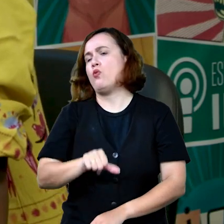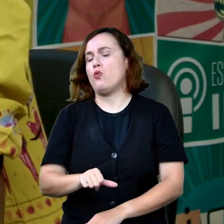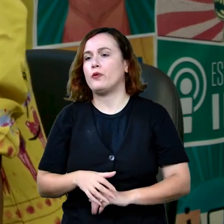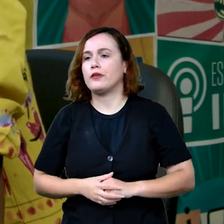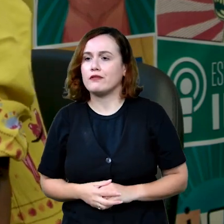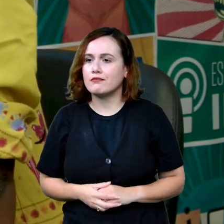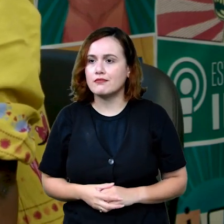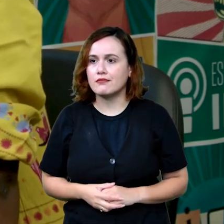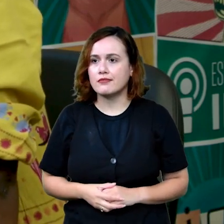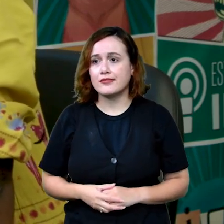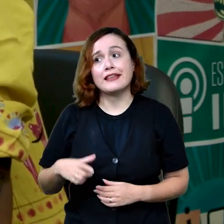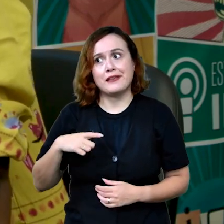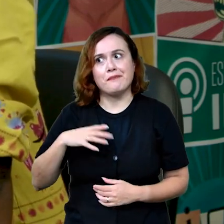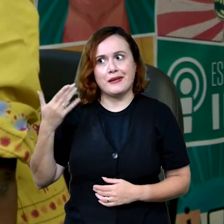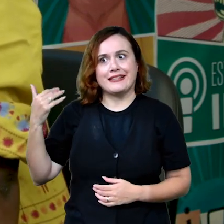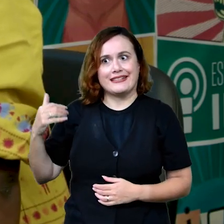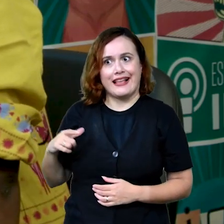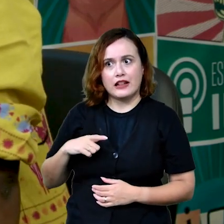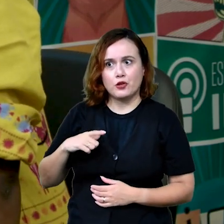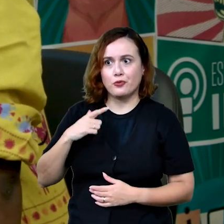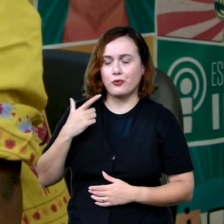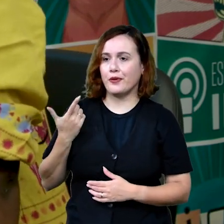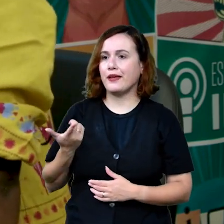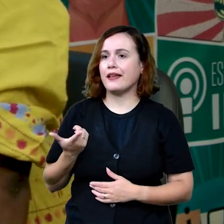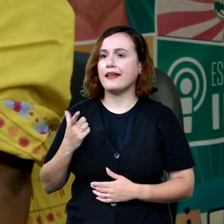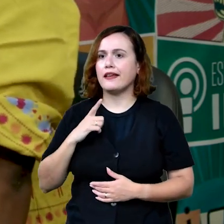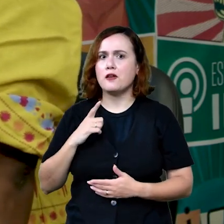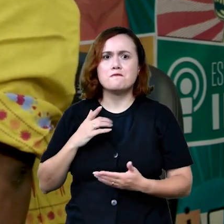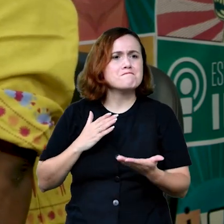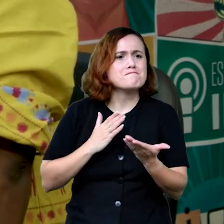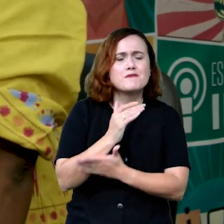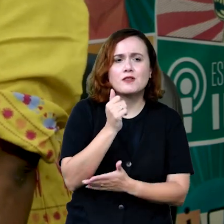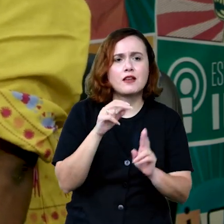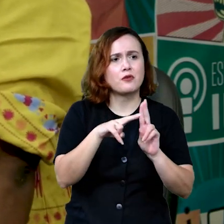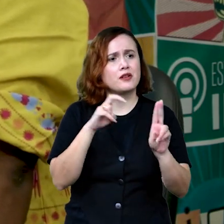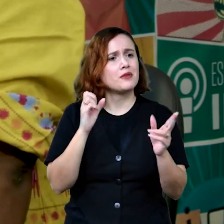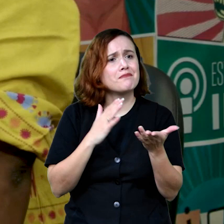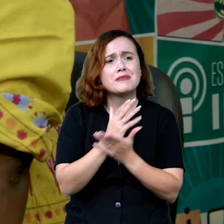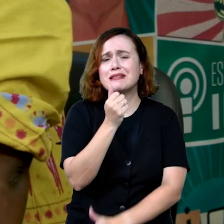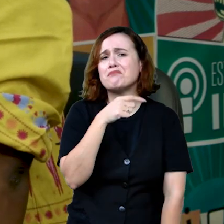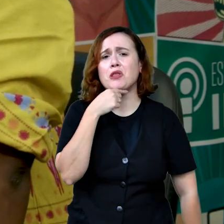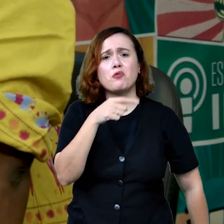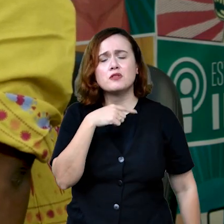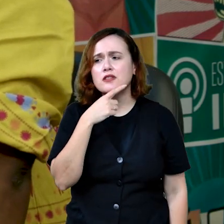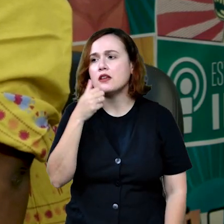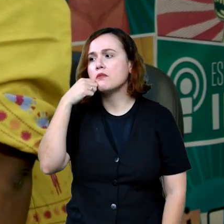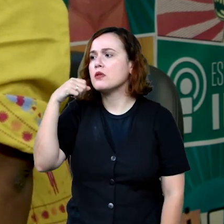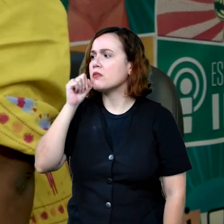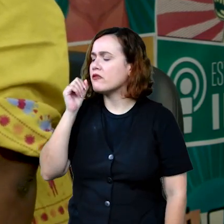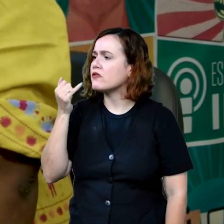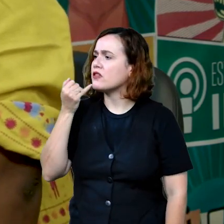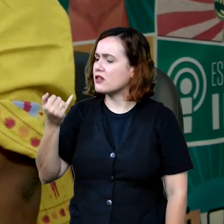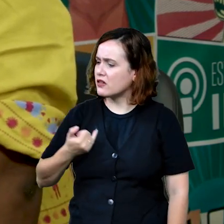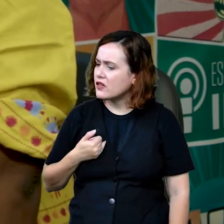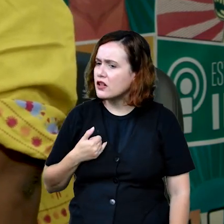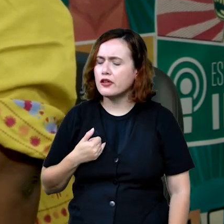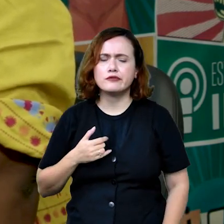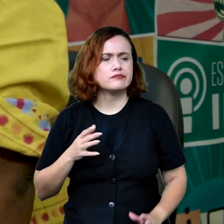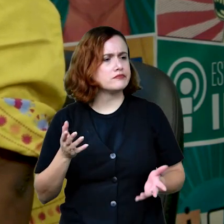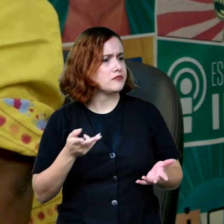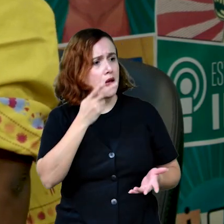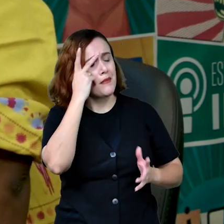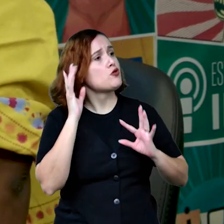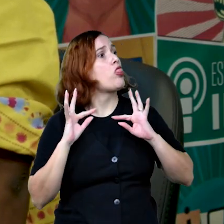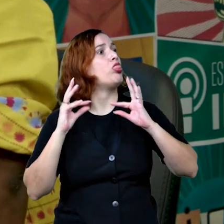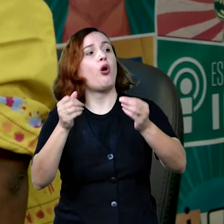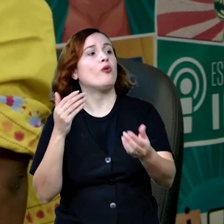nem todo mundo vai entrar na UNB, alguém precisa ficar de fora. E quando ela falou isso, assim, na época eu achei muito duro, mas depois eu entendi perfeitamente. Eu falei,